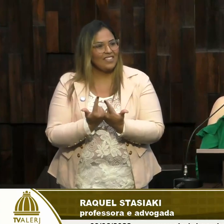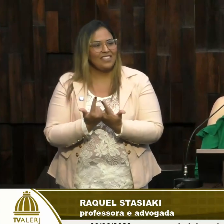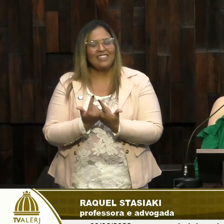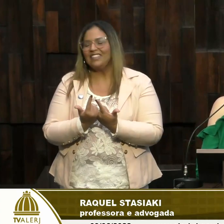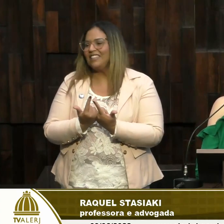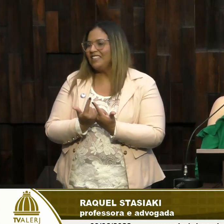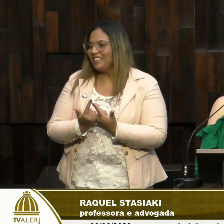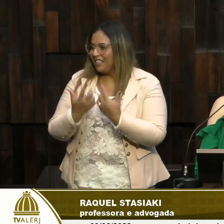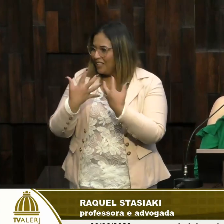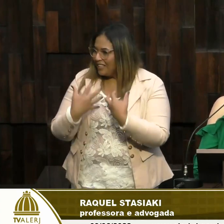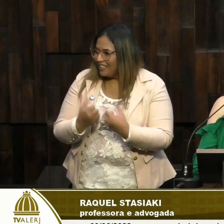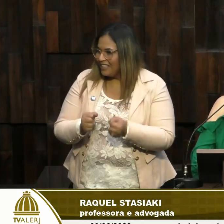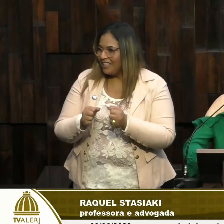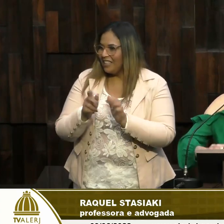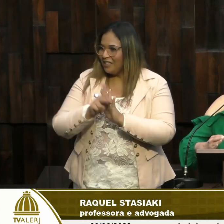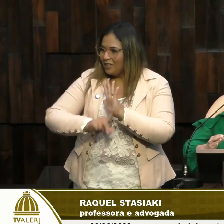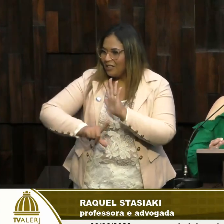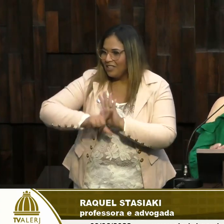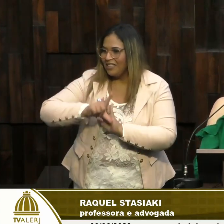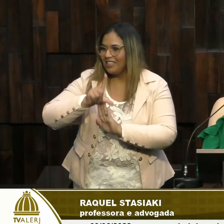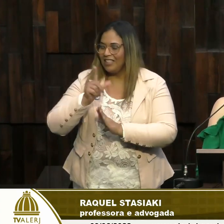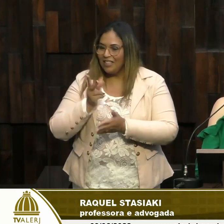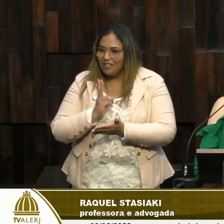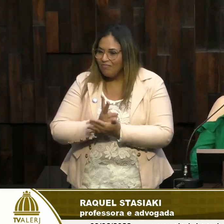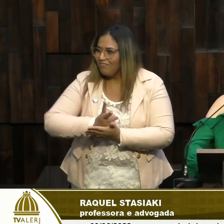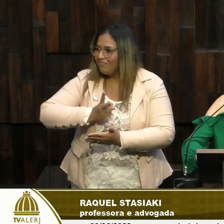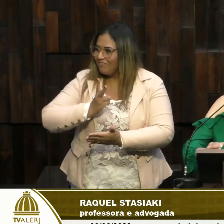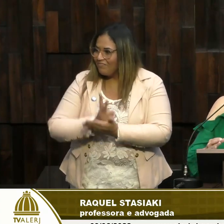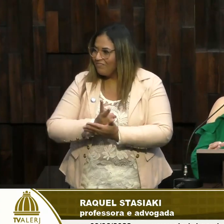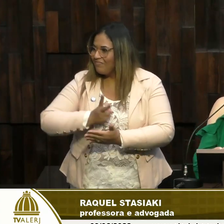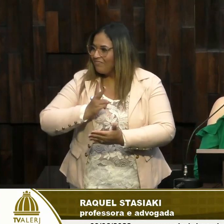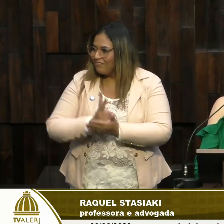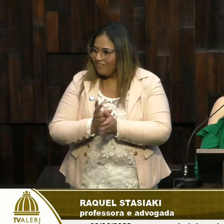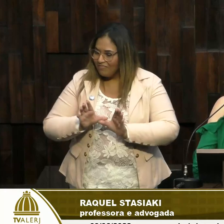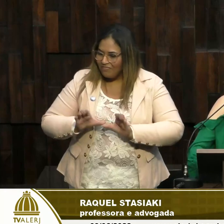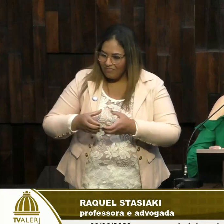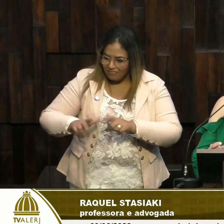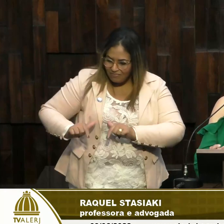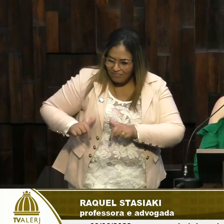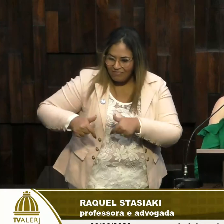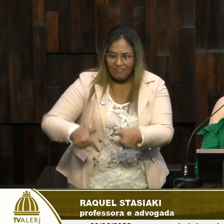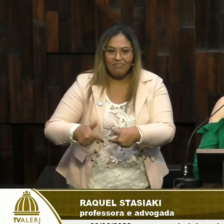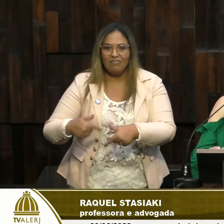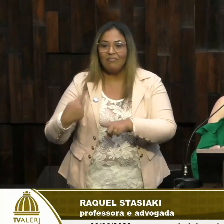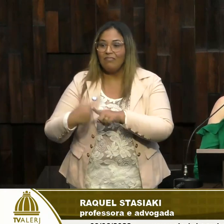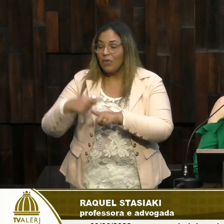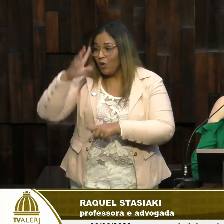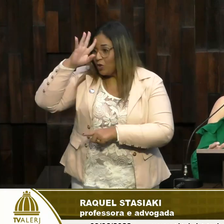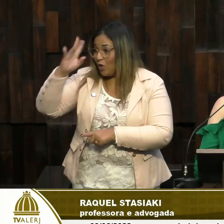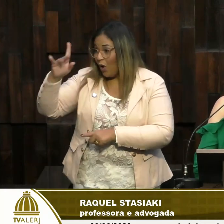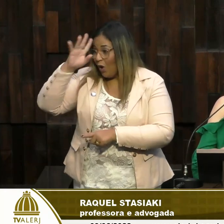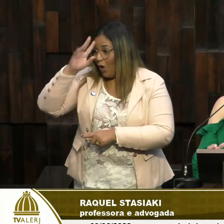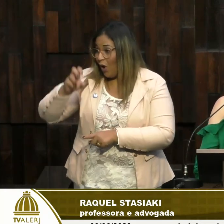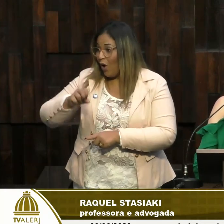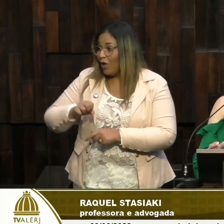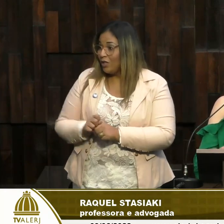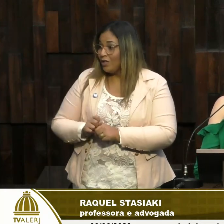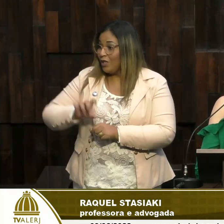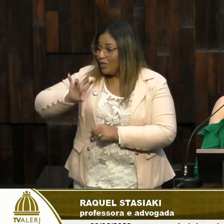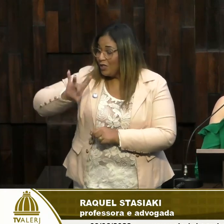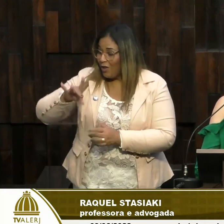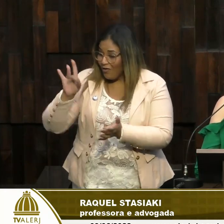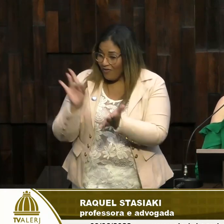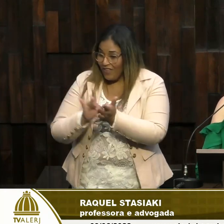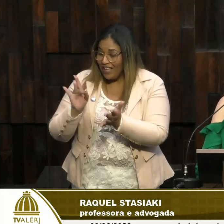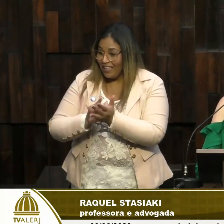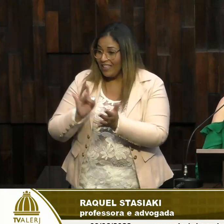na aprovação do projeto de lei, e continuam movimentando, lutando, porque um sonho só se torna